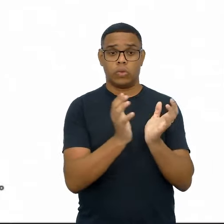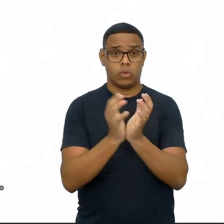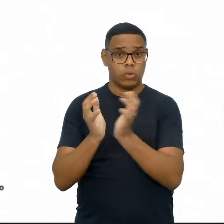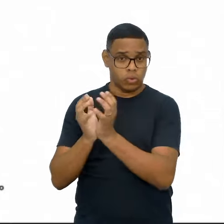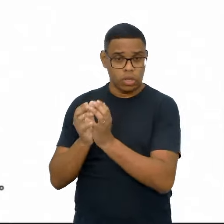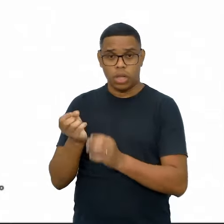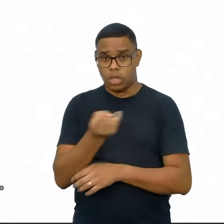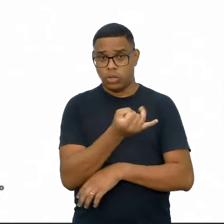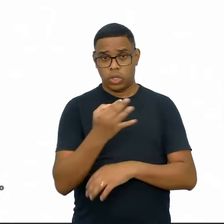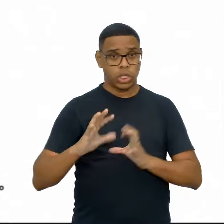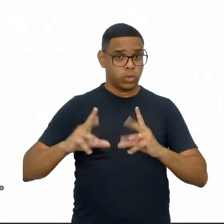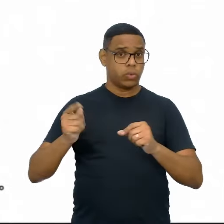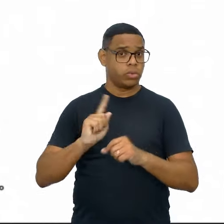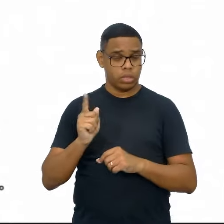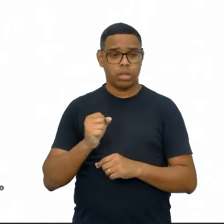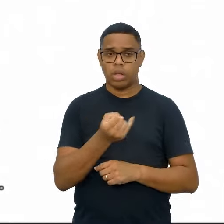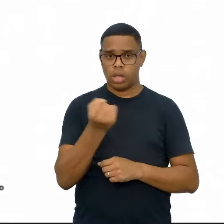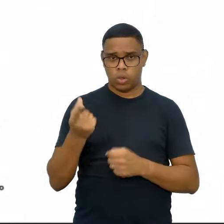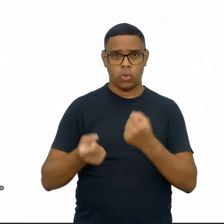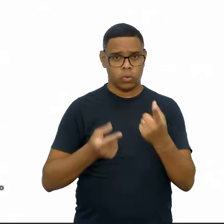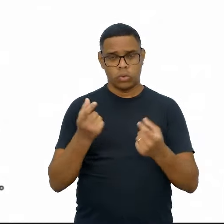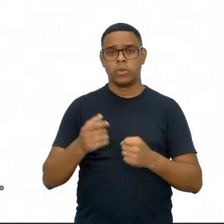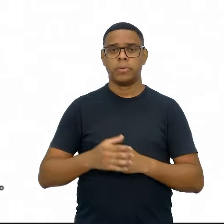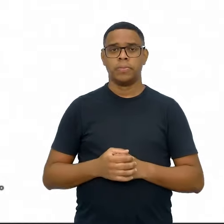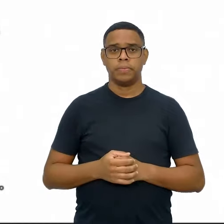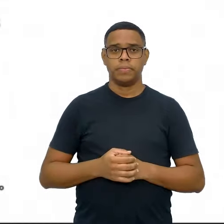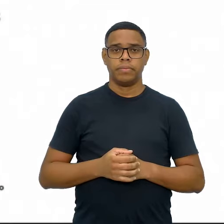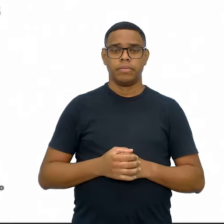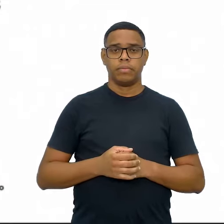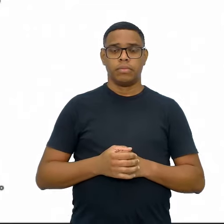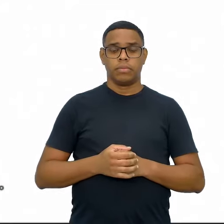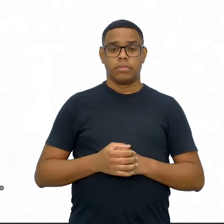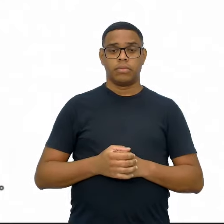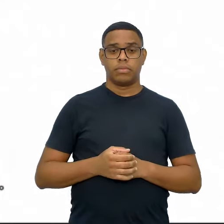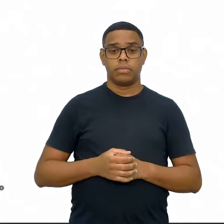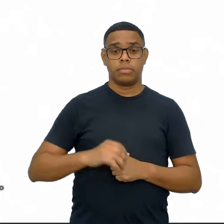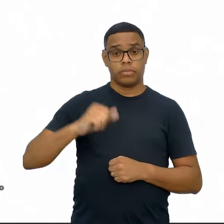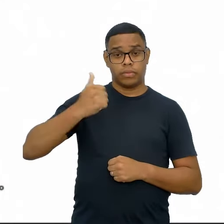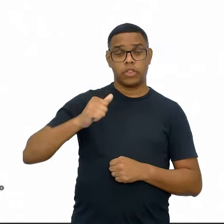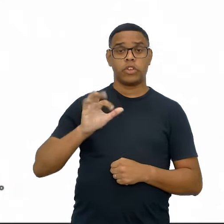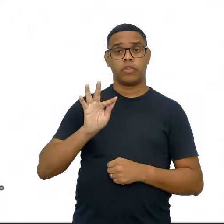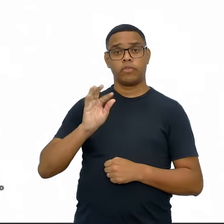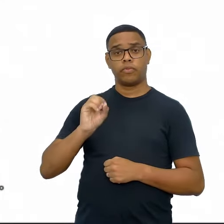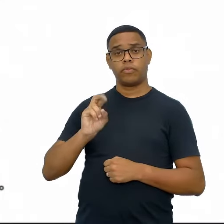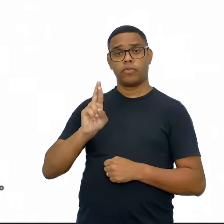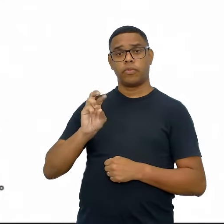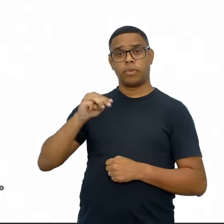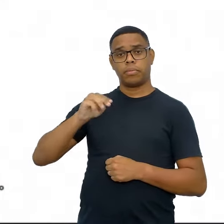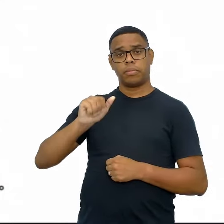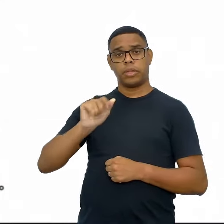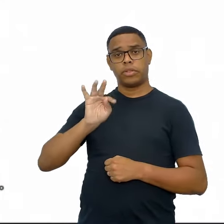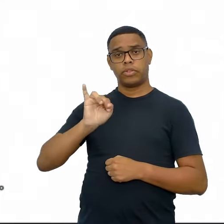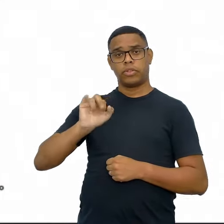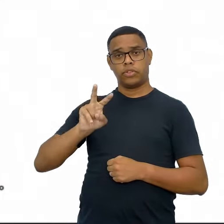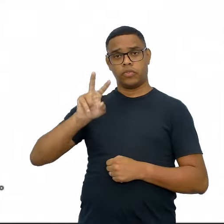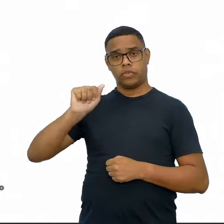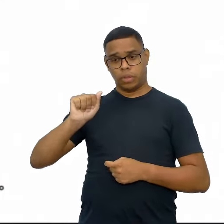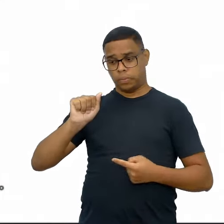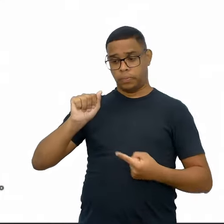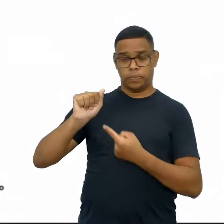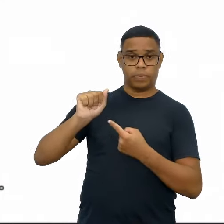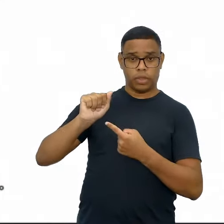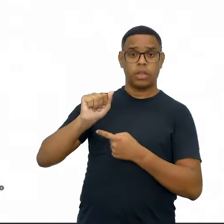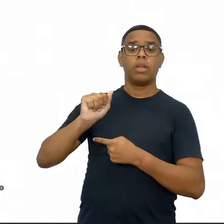algumas turmas, né? Não são todas elas que fazem o SARESP e o SAEB. A avaliação formativa, né, ela é realizada